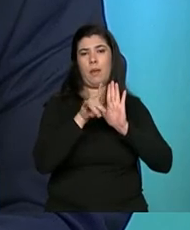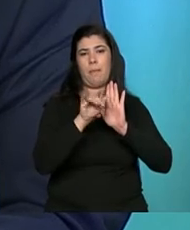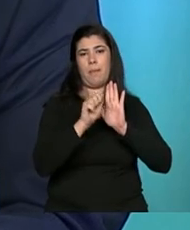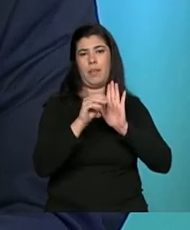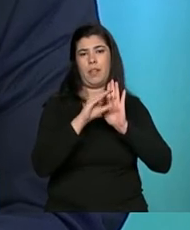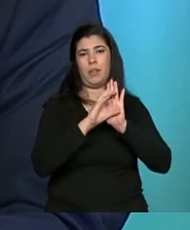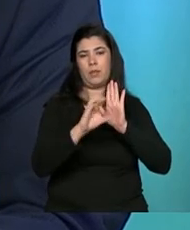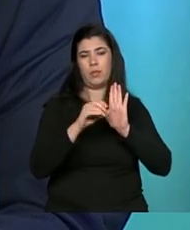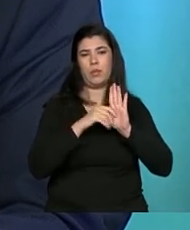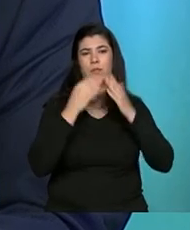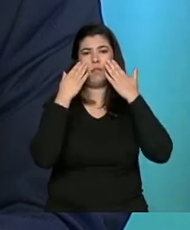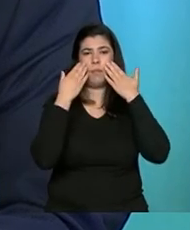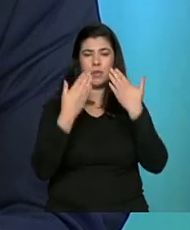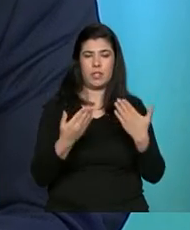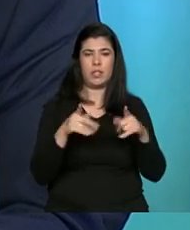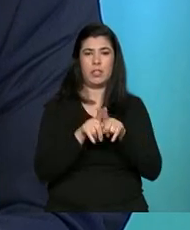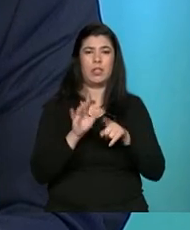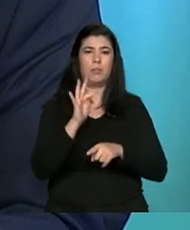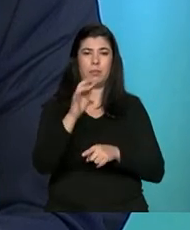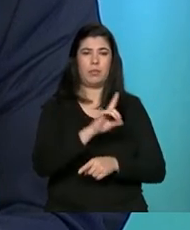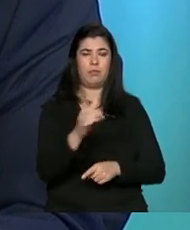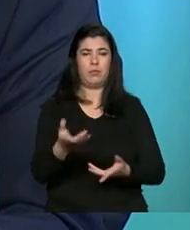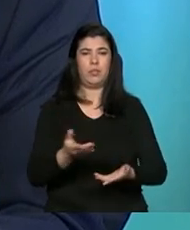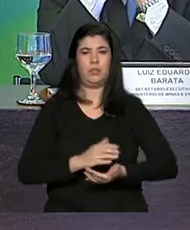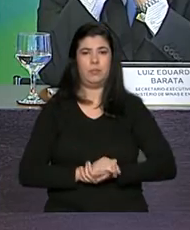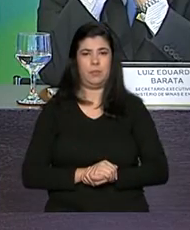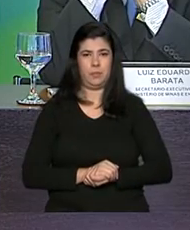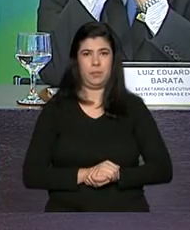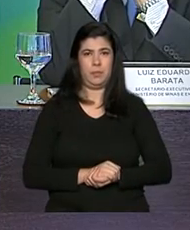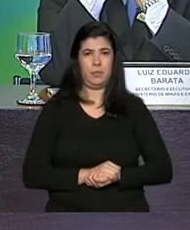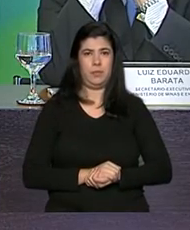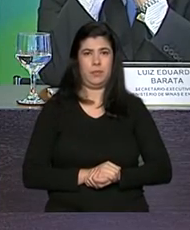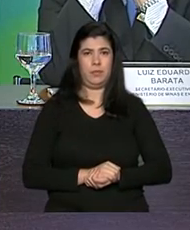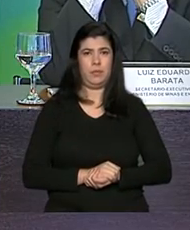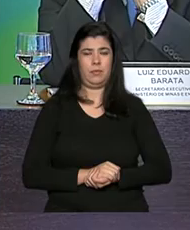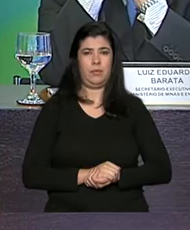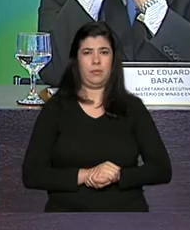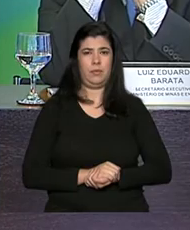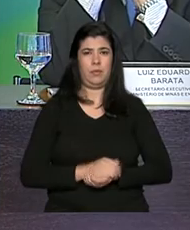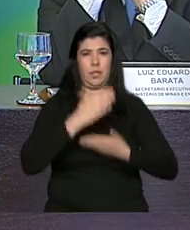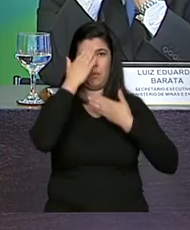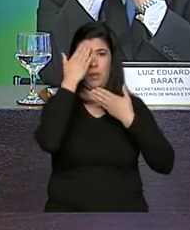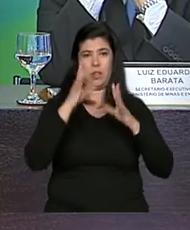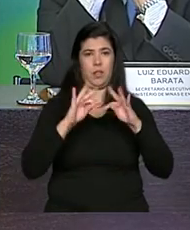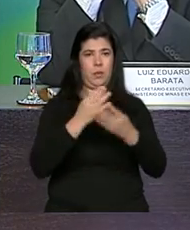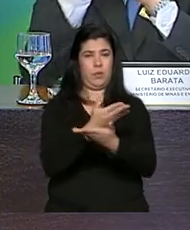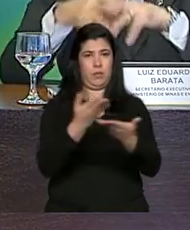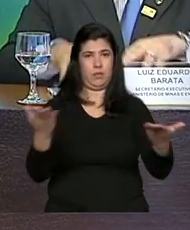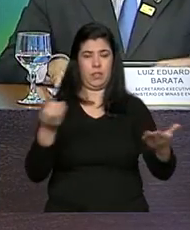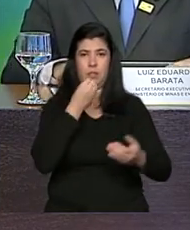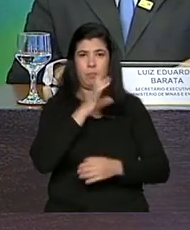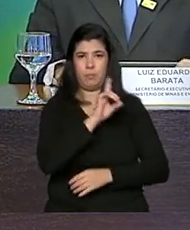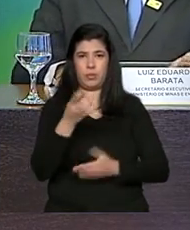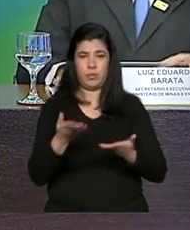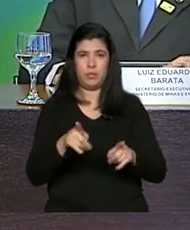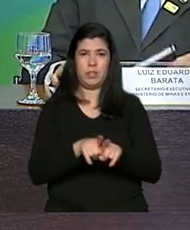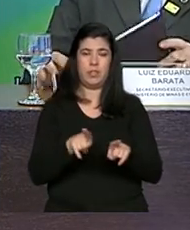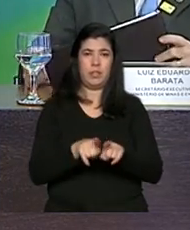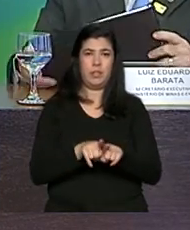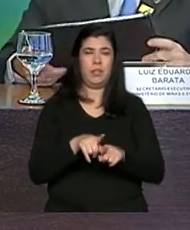deverá ser apresentada nos próximos dias eu só agradeço a todos os lugares